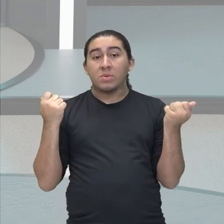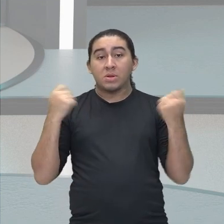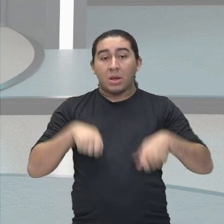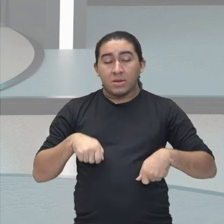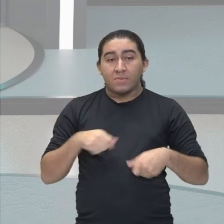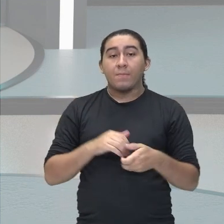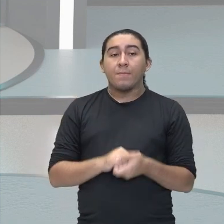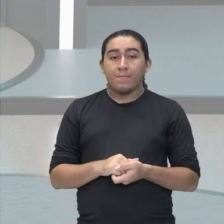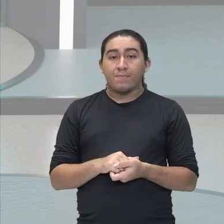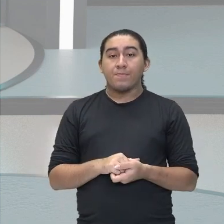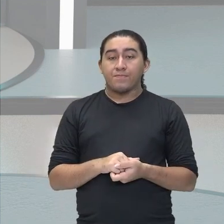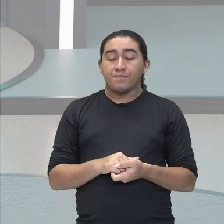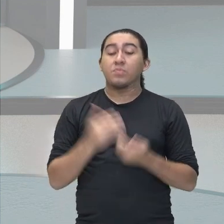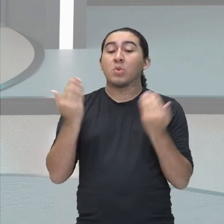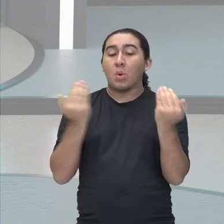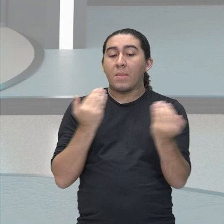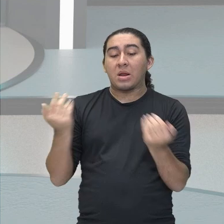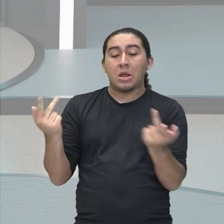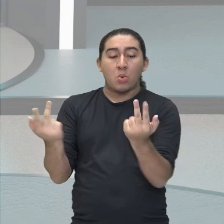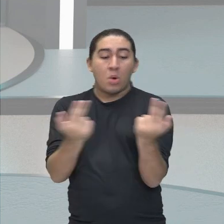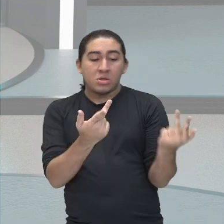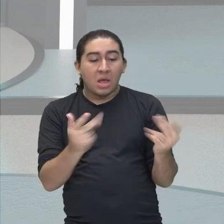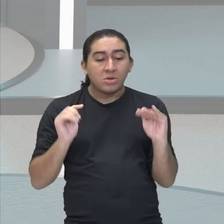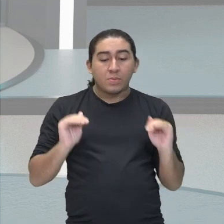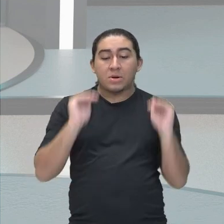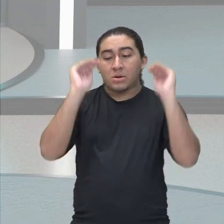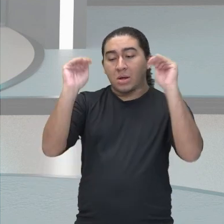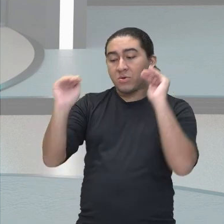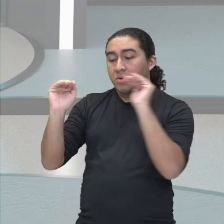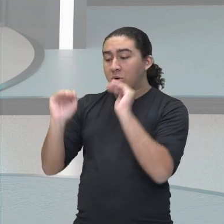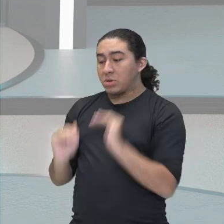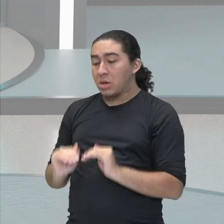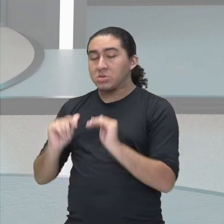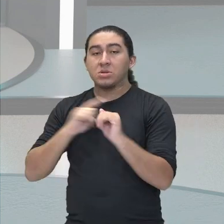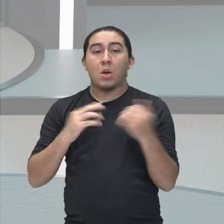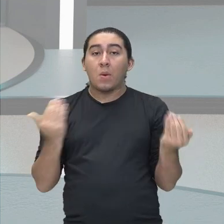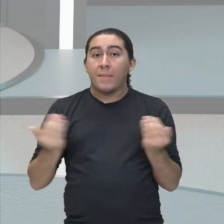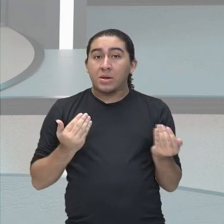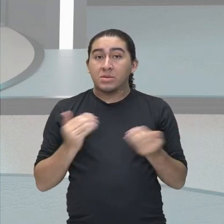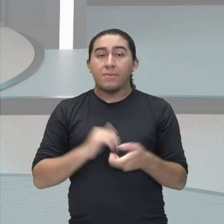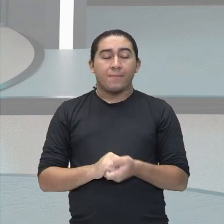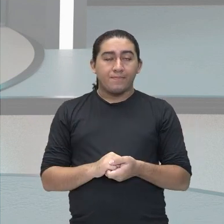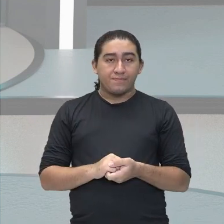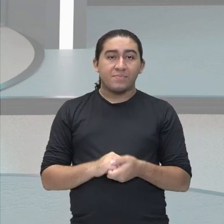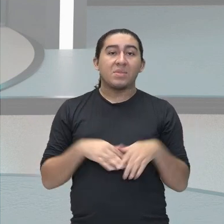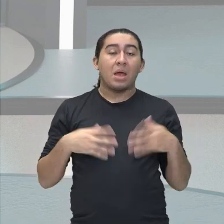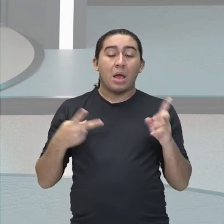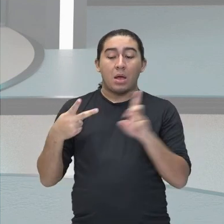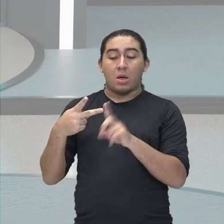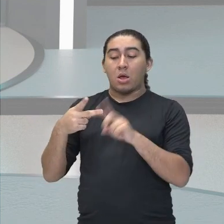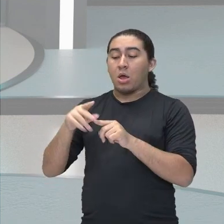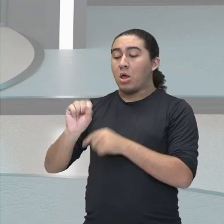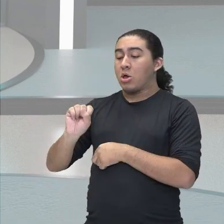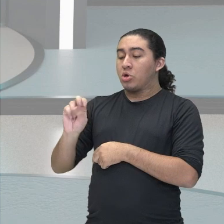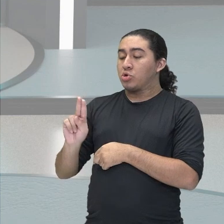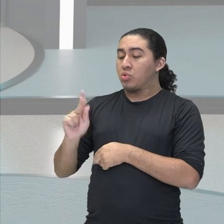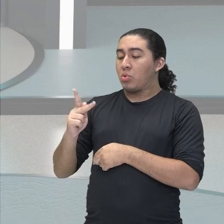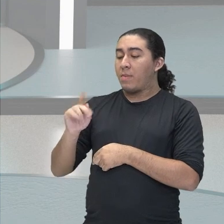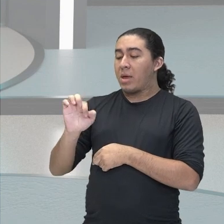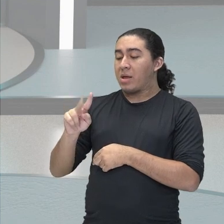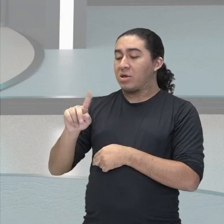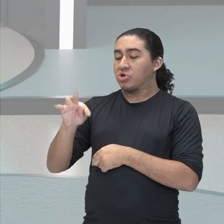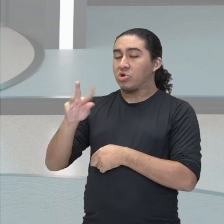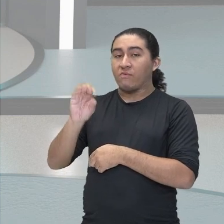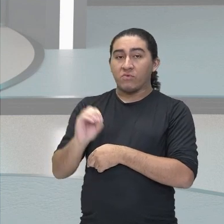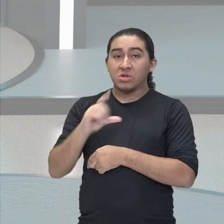comparo de igualdade, superioridade e inferioridade. O superlativo, ele vai elevar ao